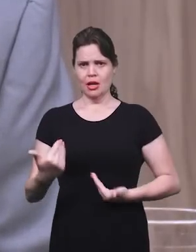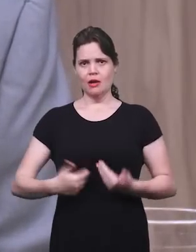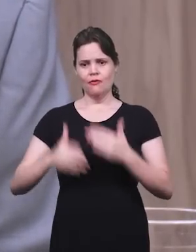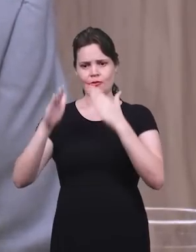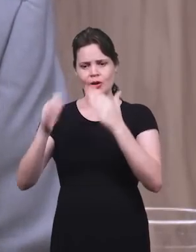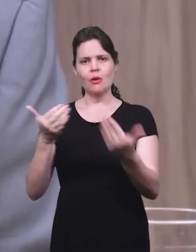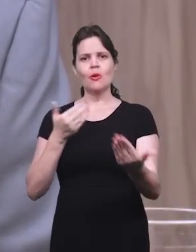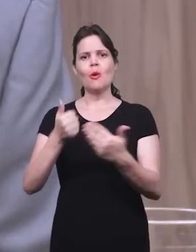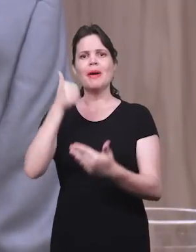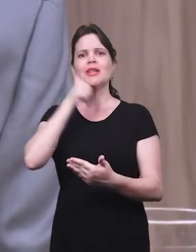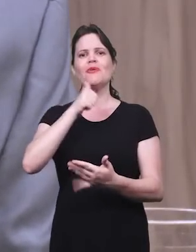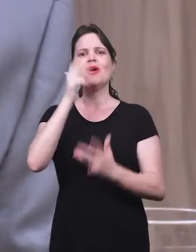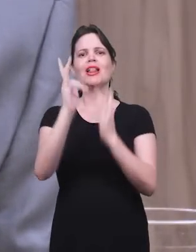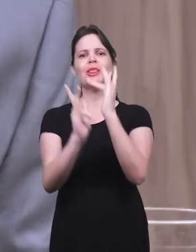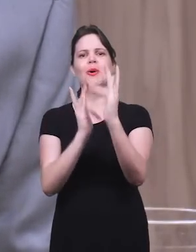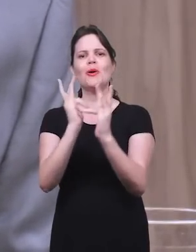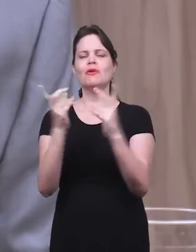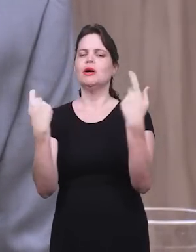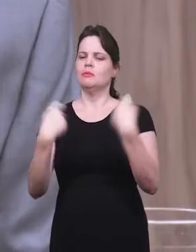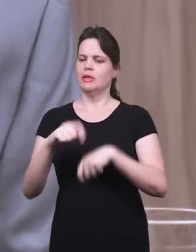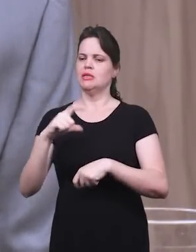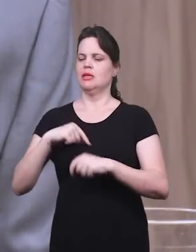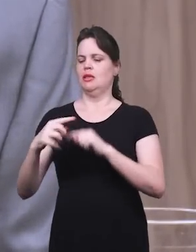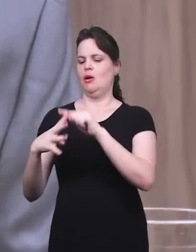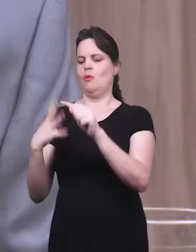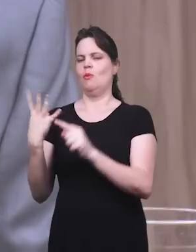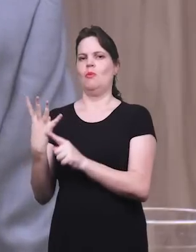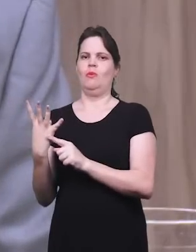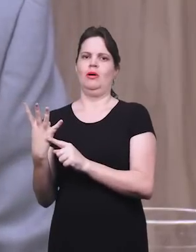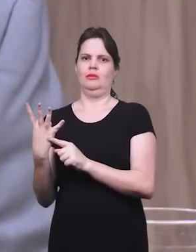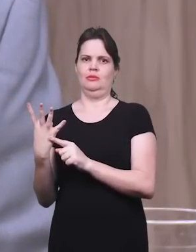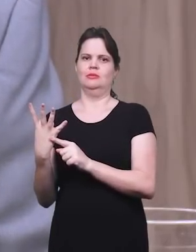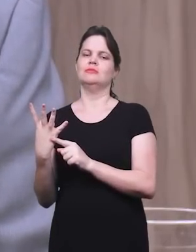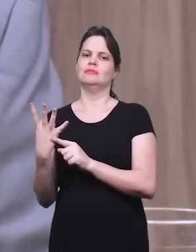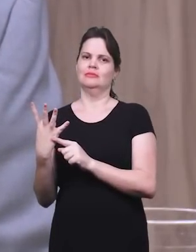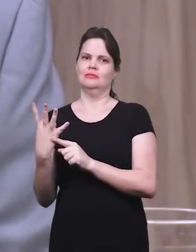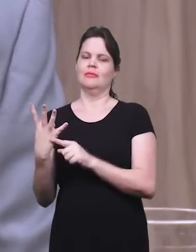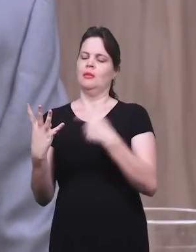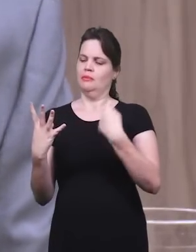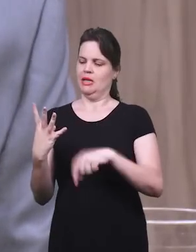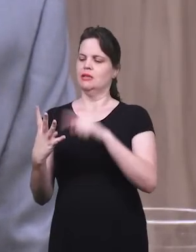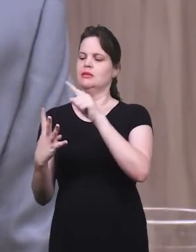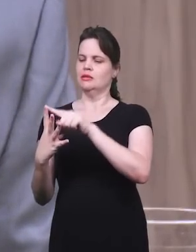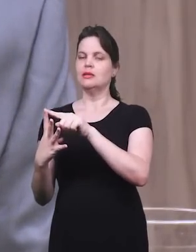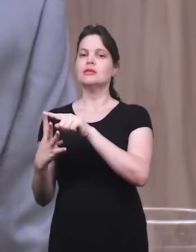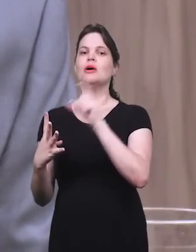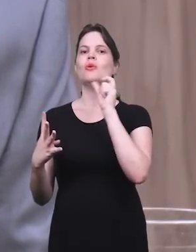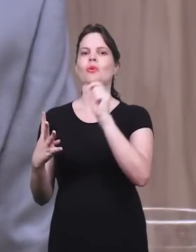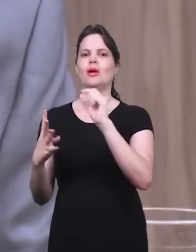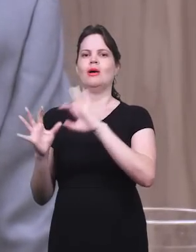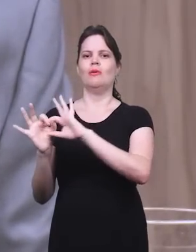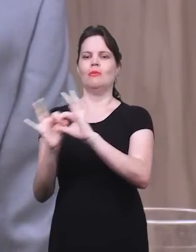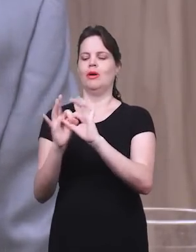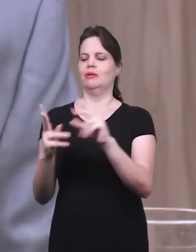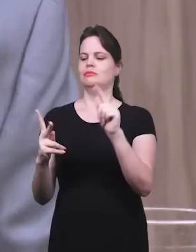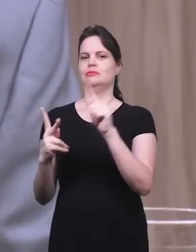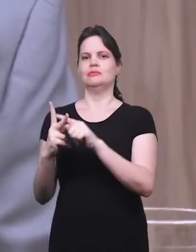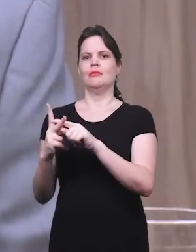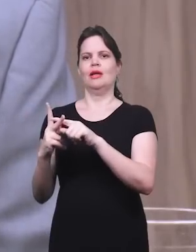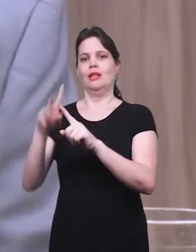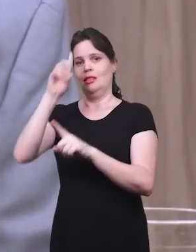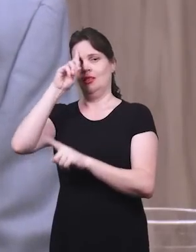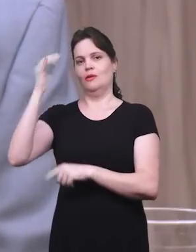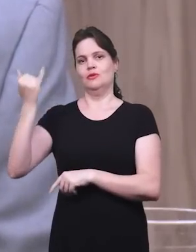a noiva, ela tem esses 4 elementos. E a nossa família tende a estar suportada